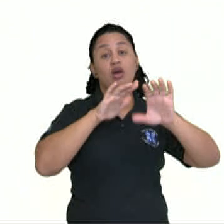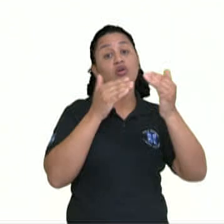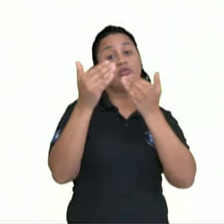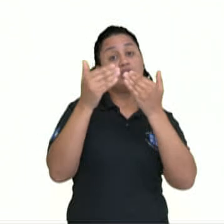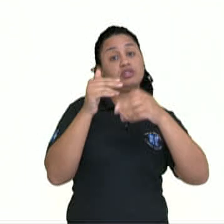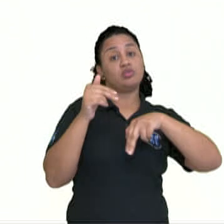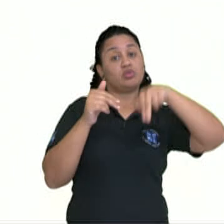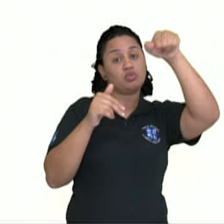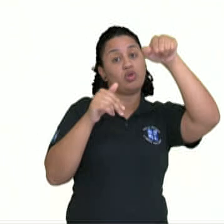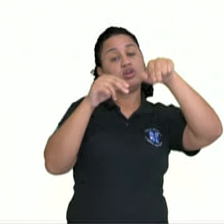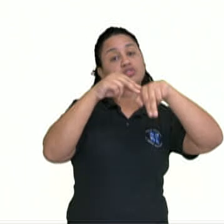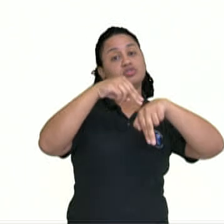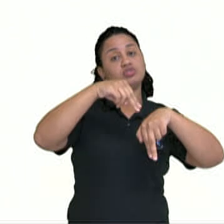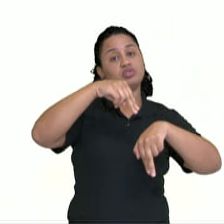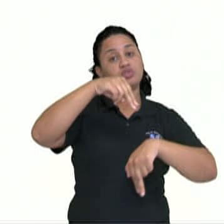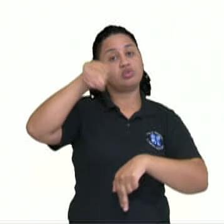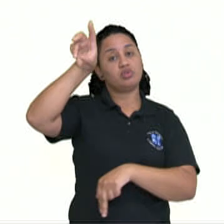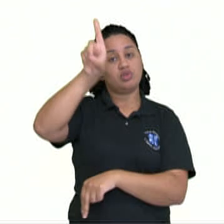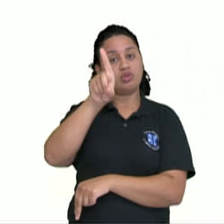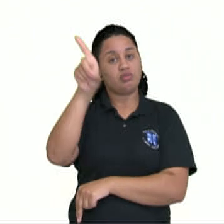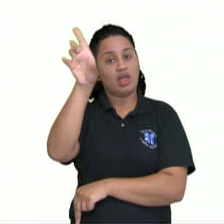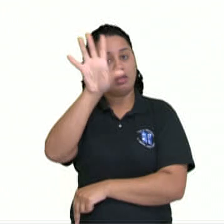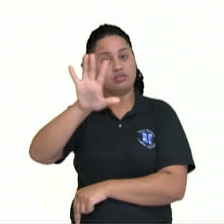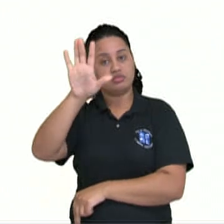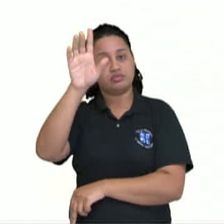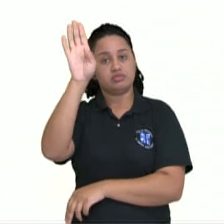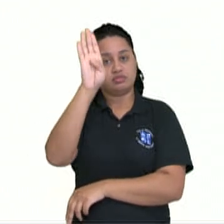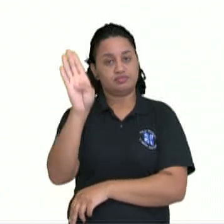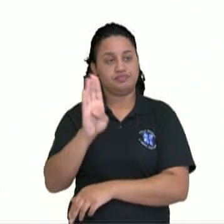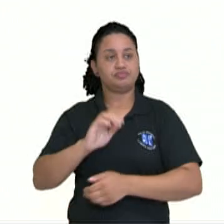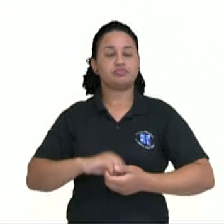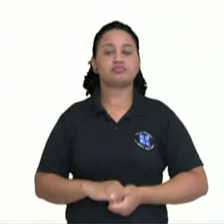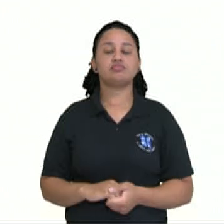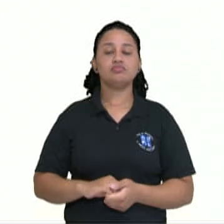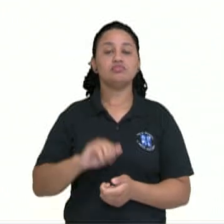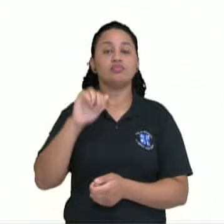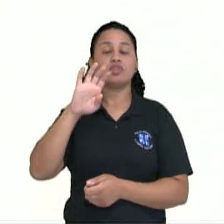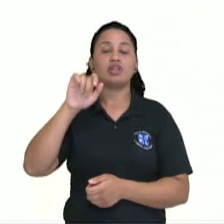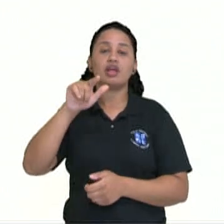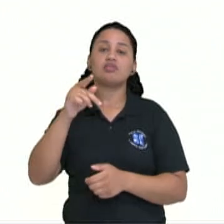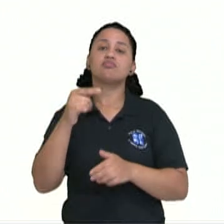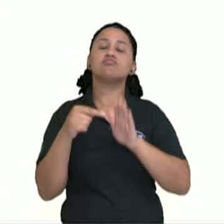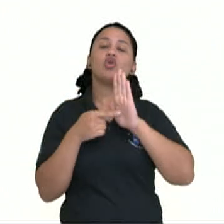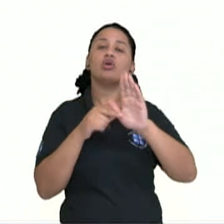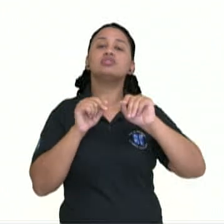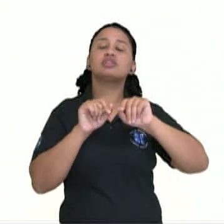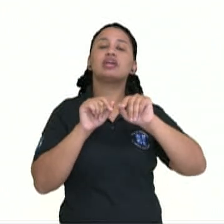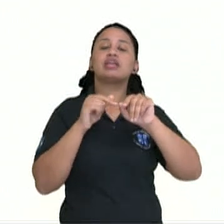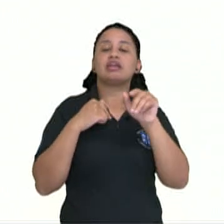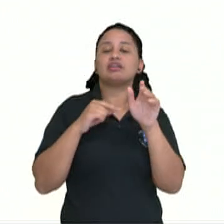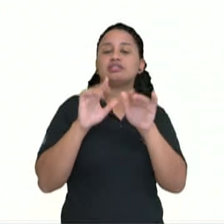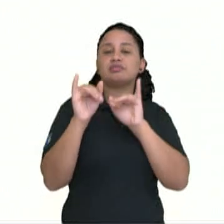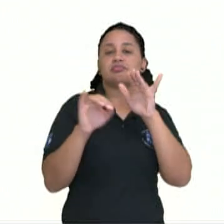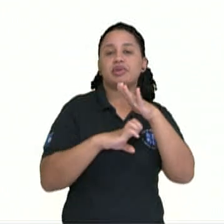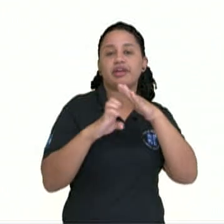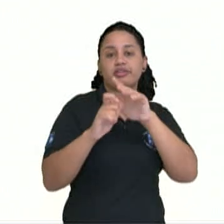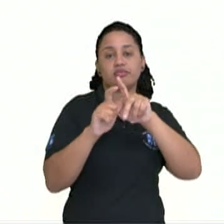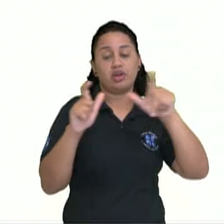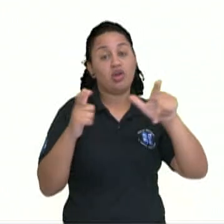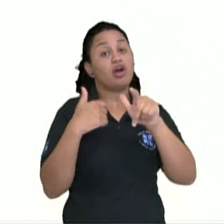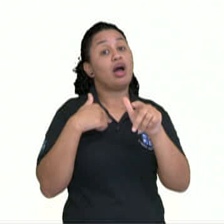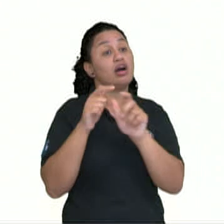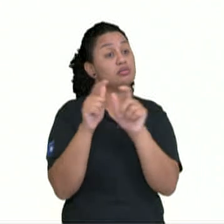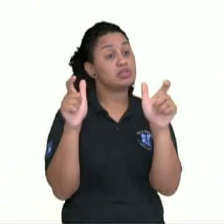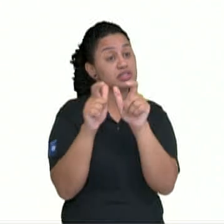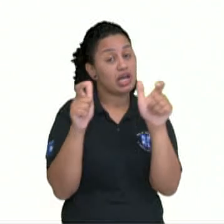país. Segundo a Anatel, as grandes operadoras aumentaram a capacidade das redes e, apesar de